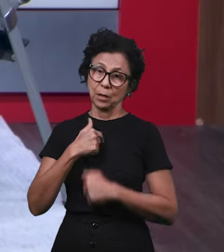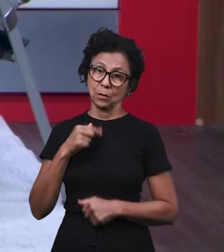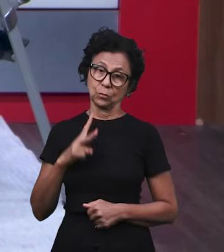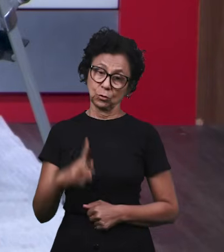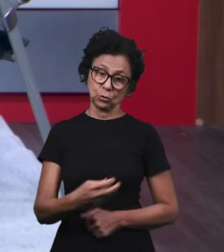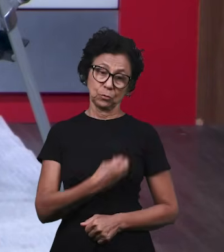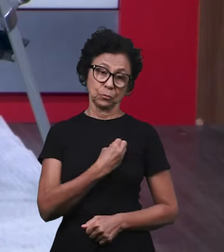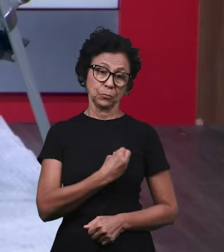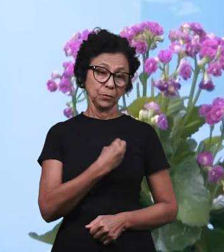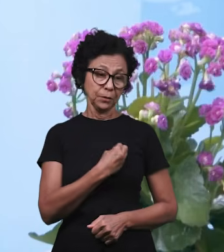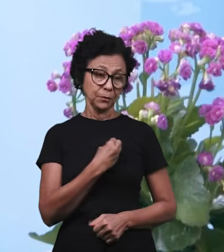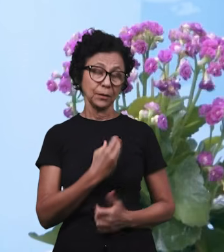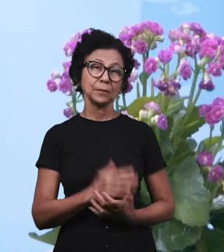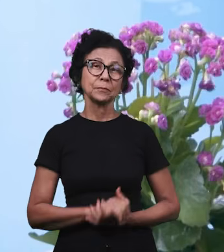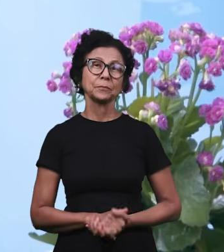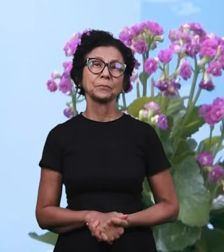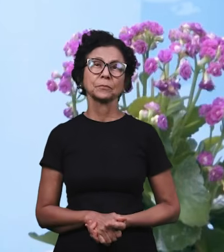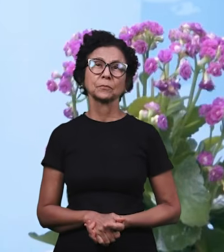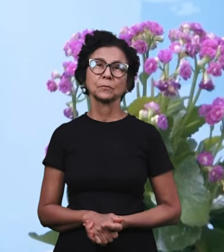ó, Jesus,